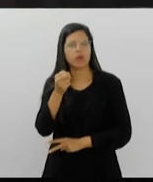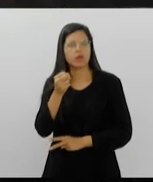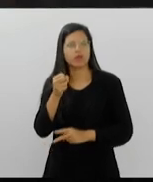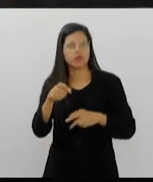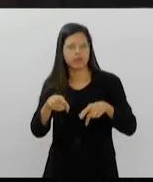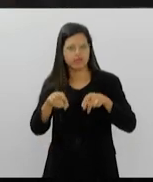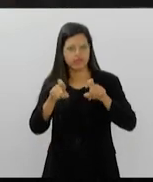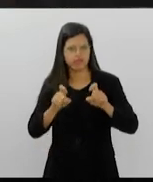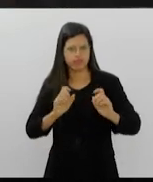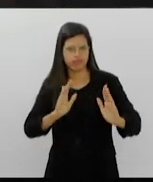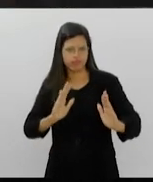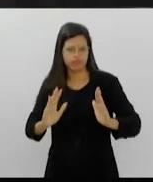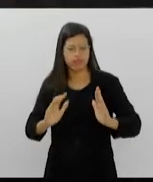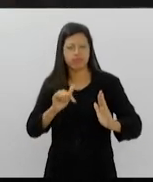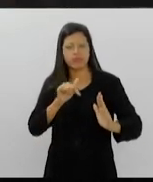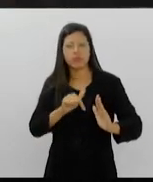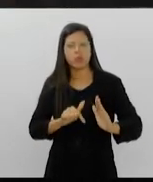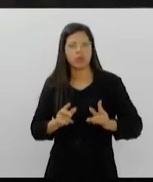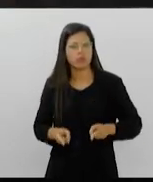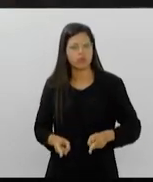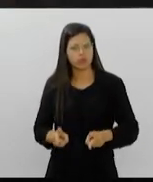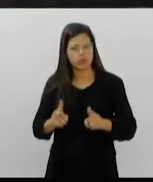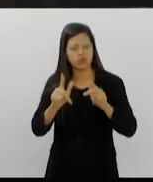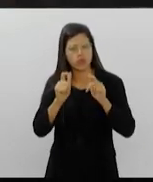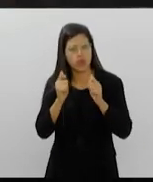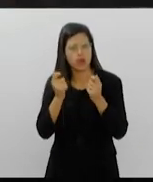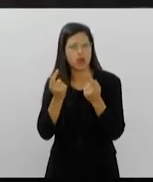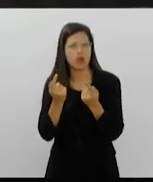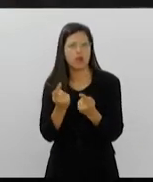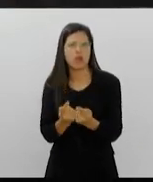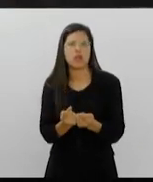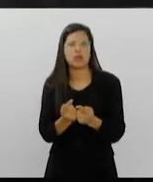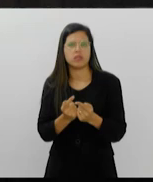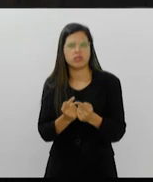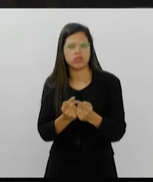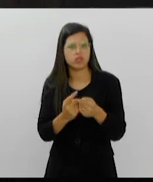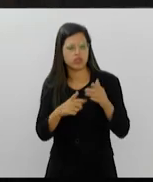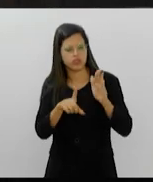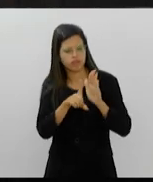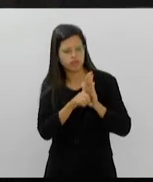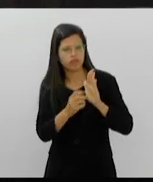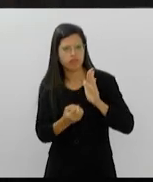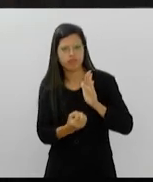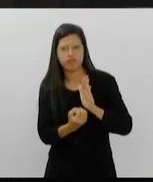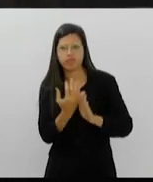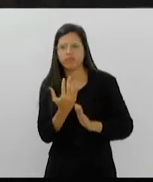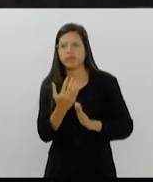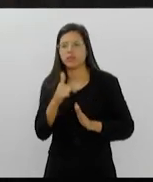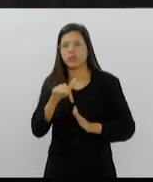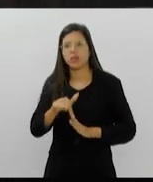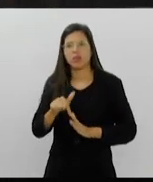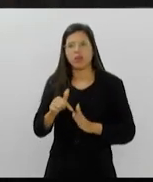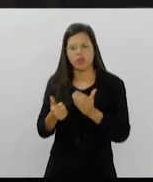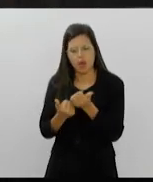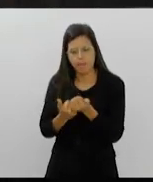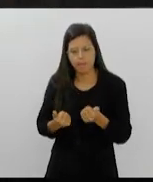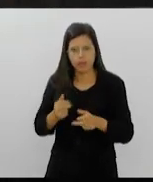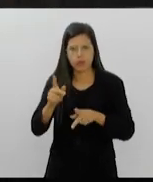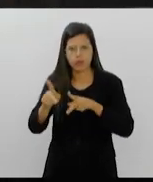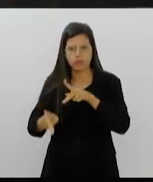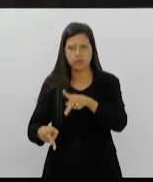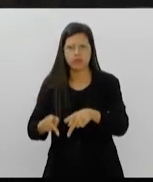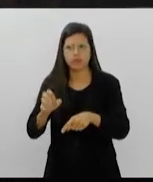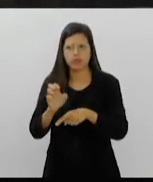mandato, continuarei nessa casa legislativa, legislando em favor do povo de todo o Estado do Rio de Janeiro,